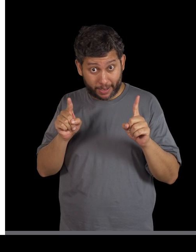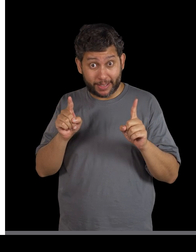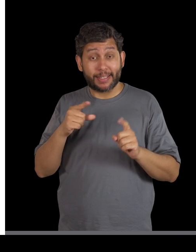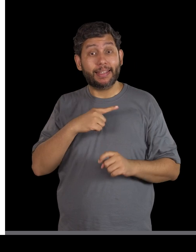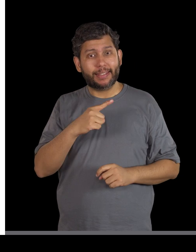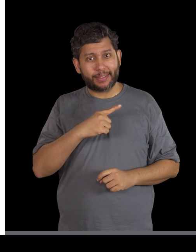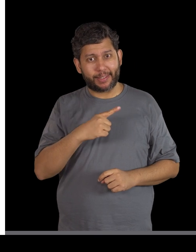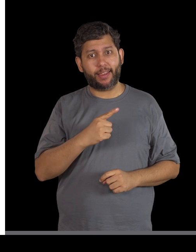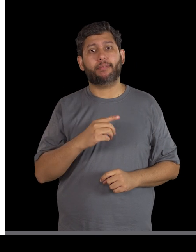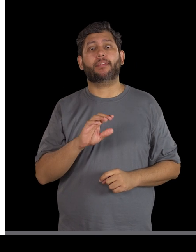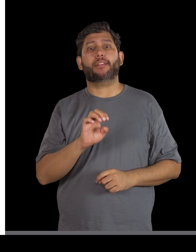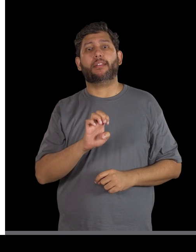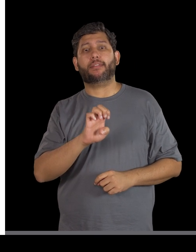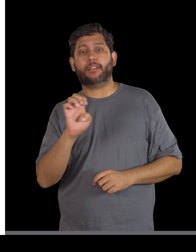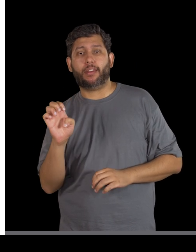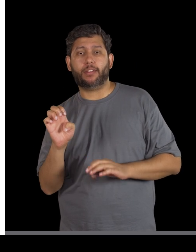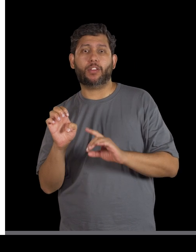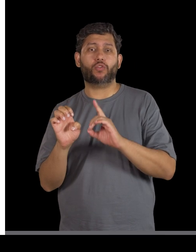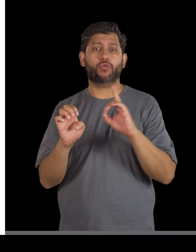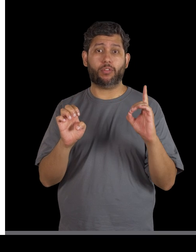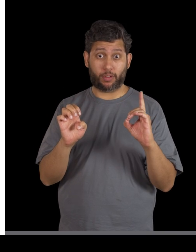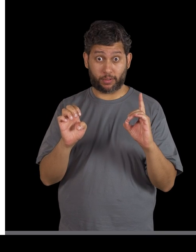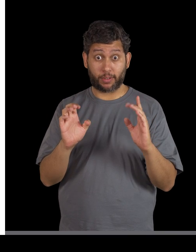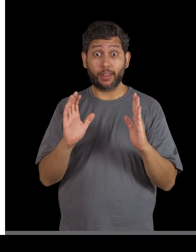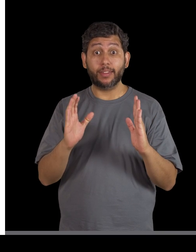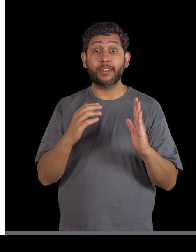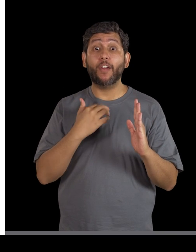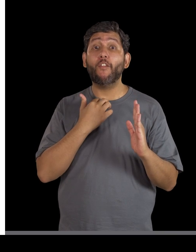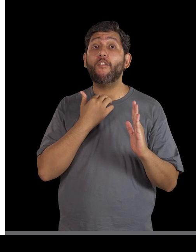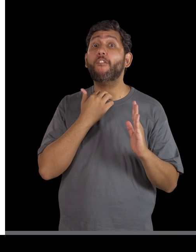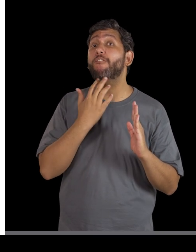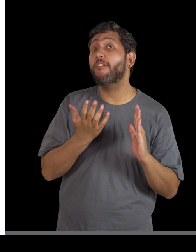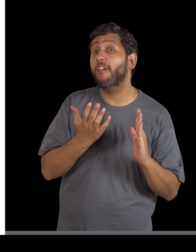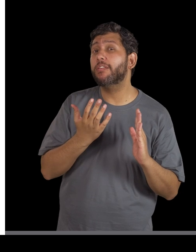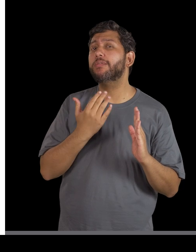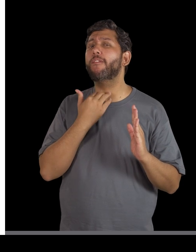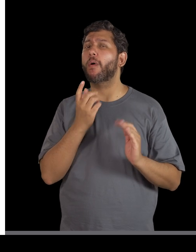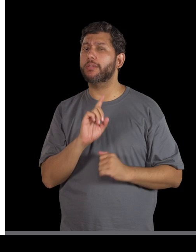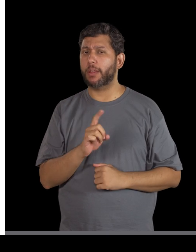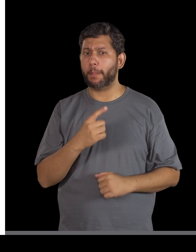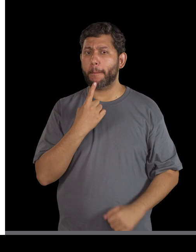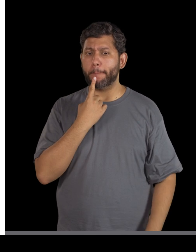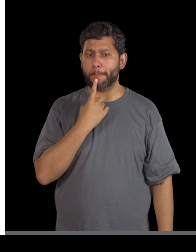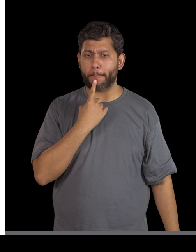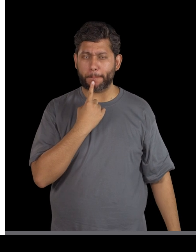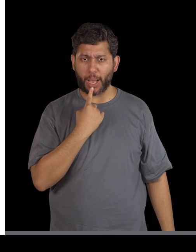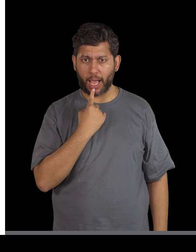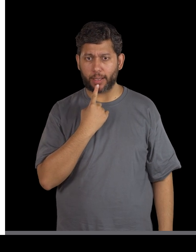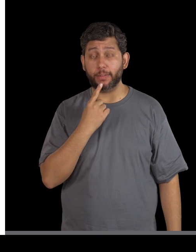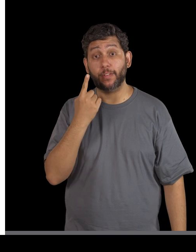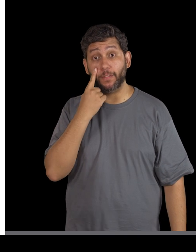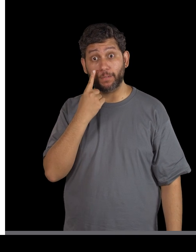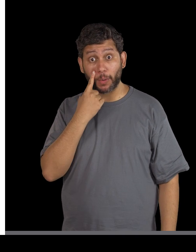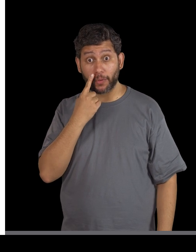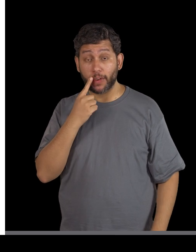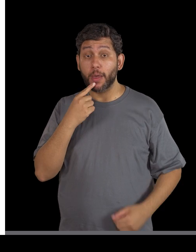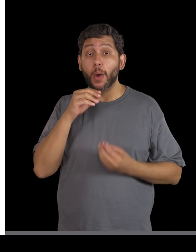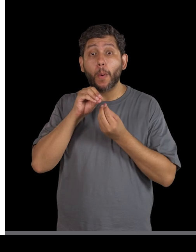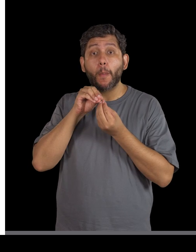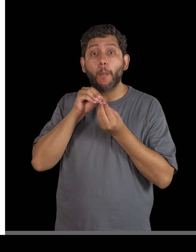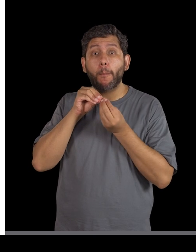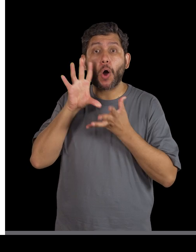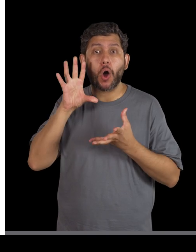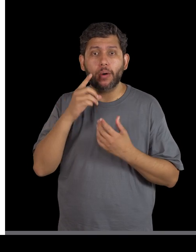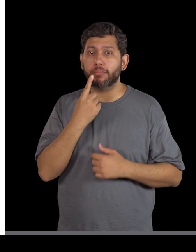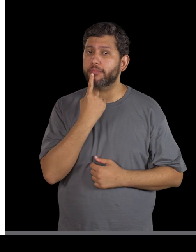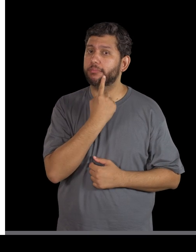a da esquerda é desvozeada e a da direita é vozeada. Então vamos ver um exemplo aqui da bilabial plosiva, que também é chamada de stop